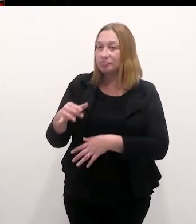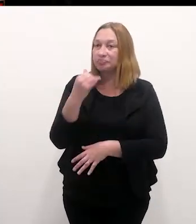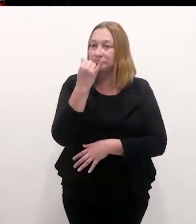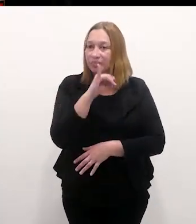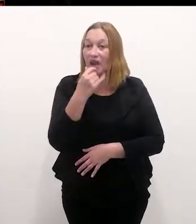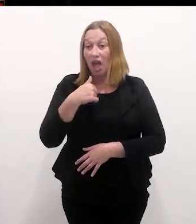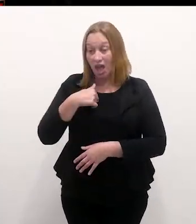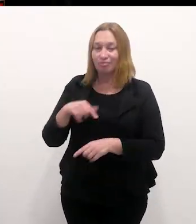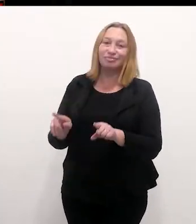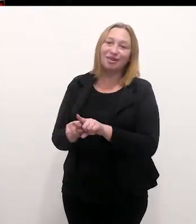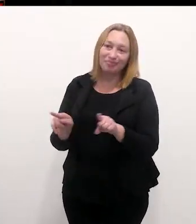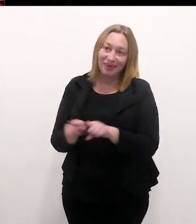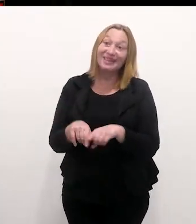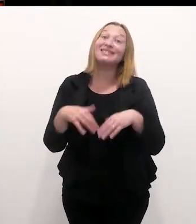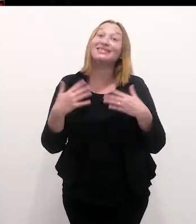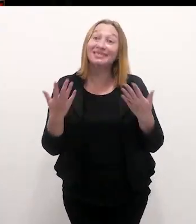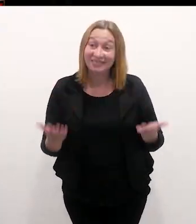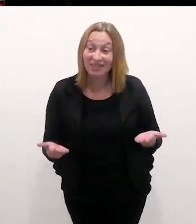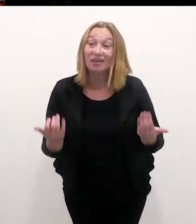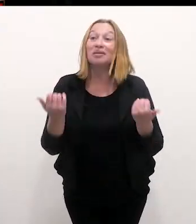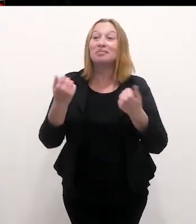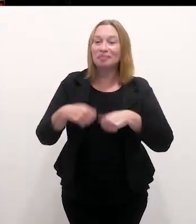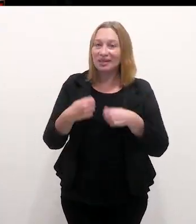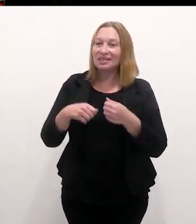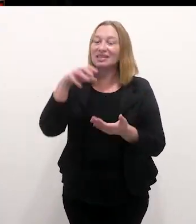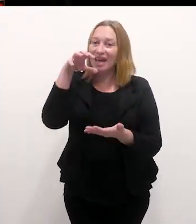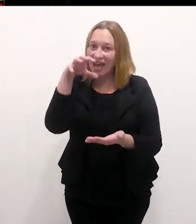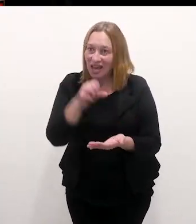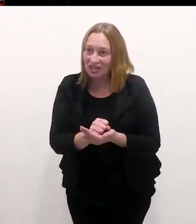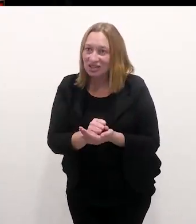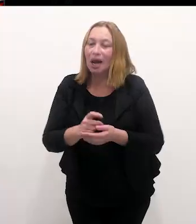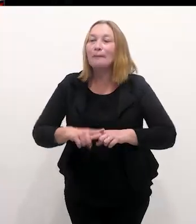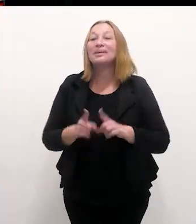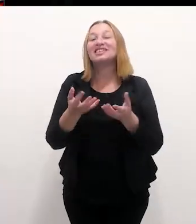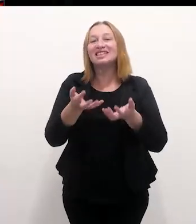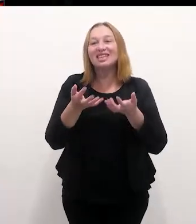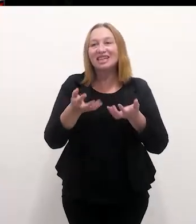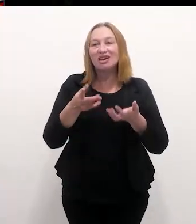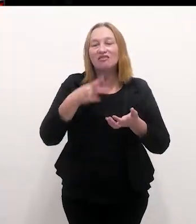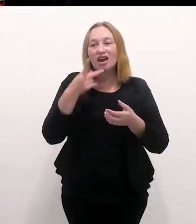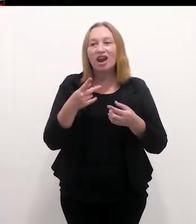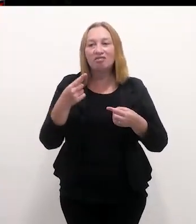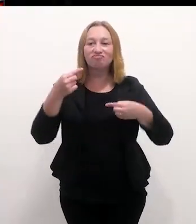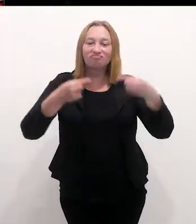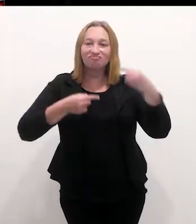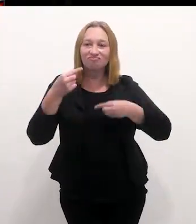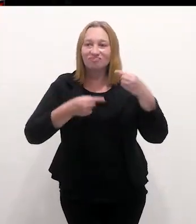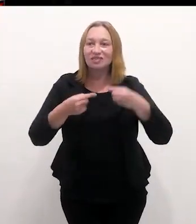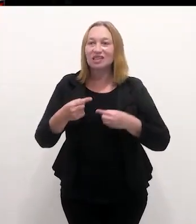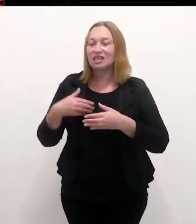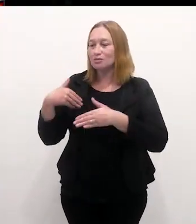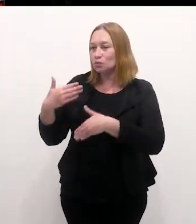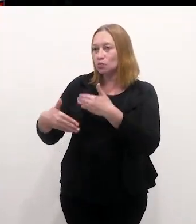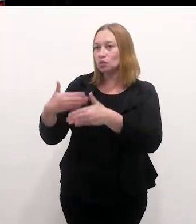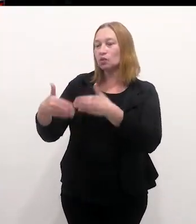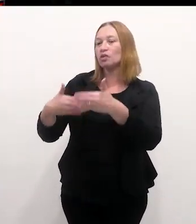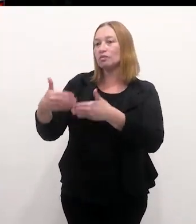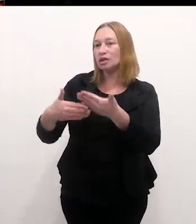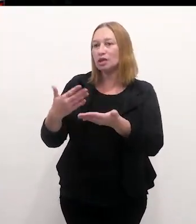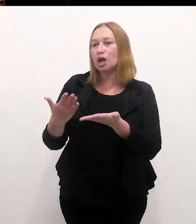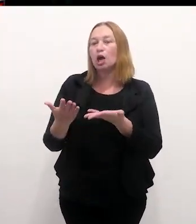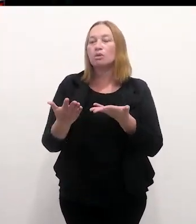descendentes italianos, entre eles eu também. Então, é preciso registrar. mas queria trazer um debate em relação a